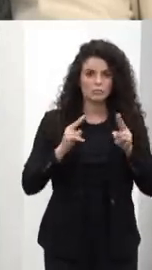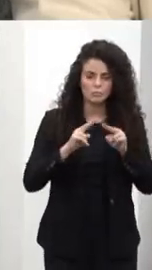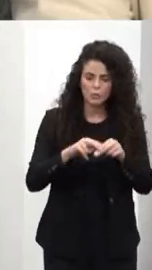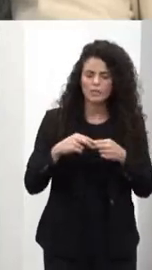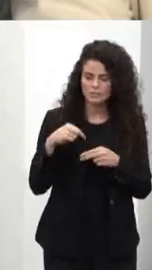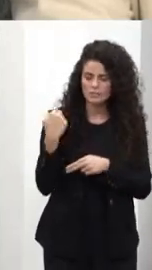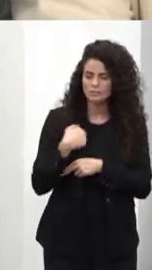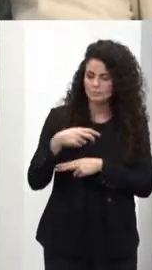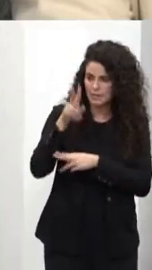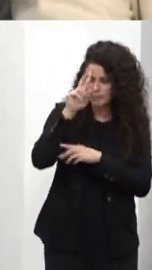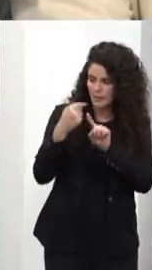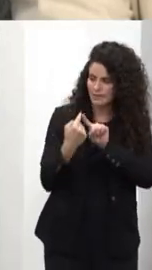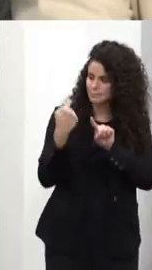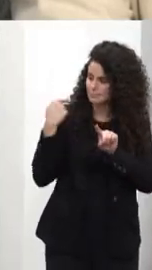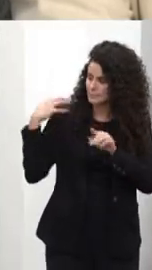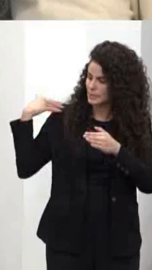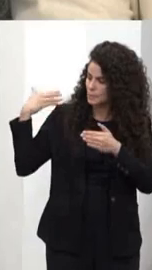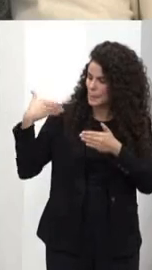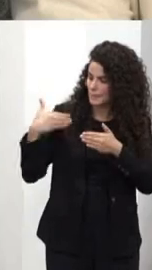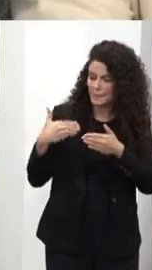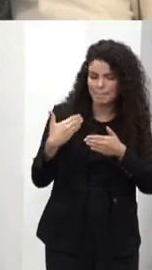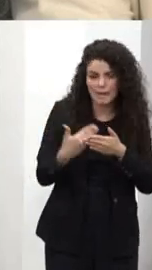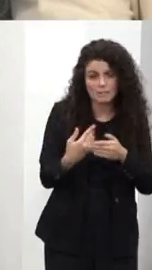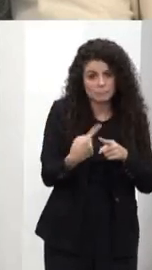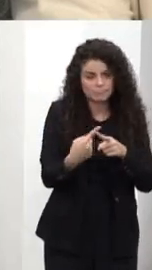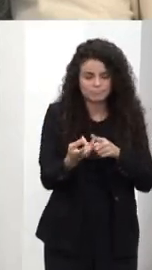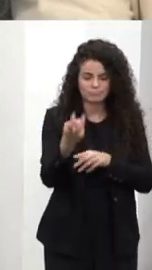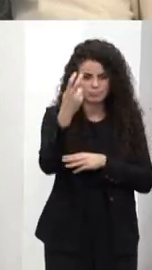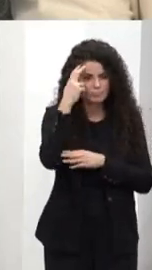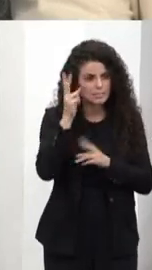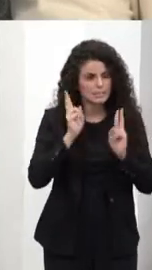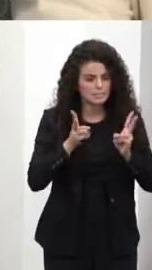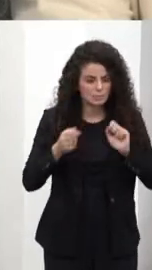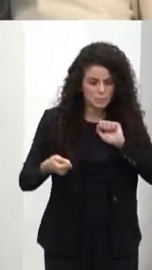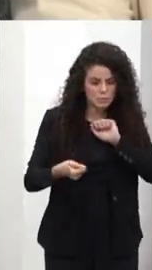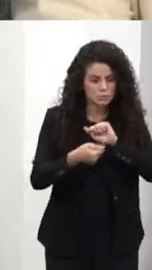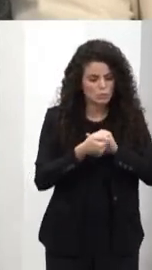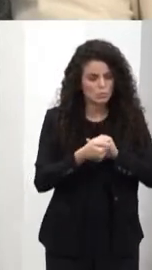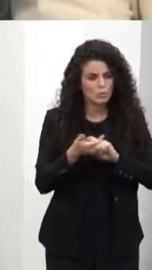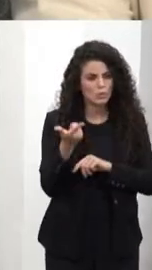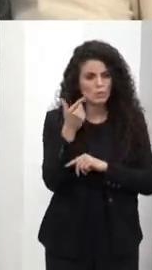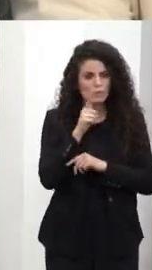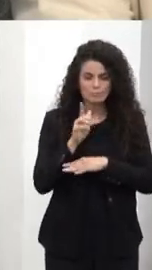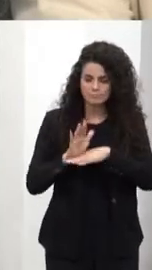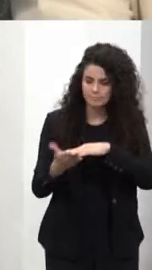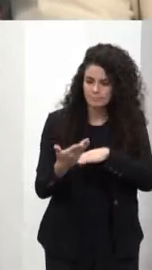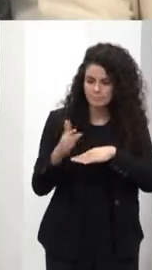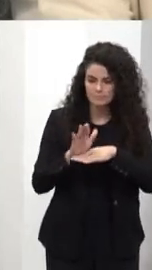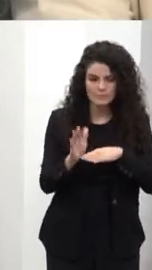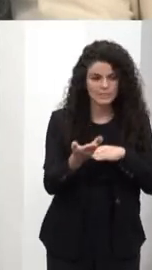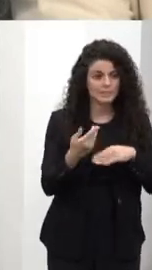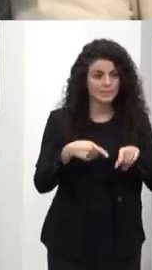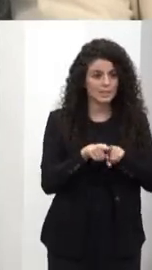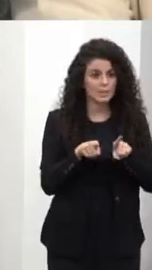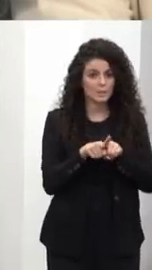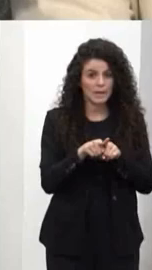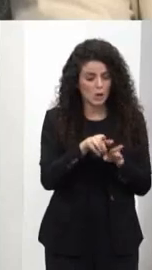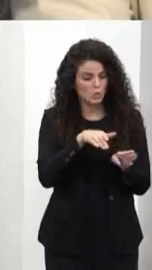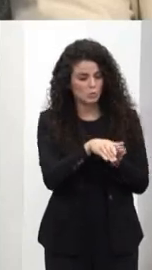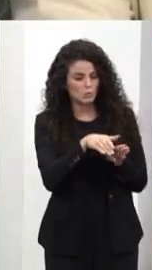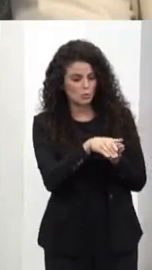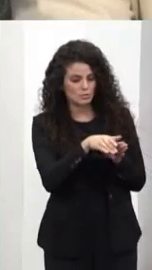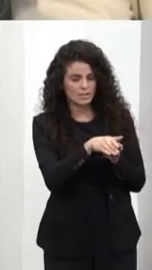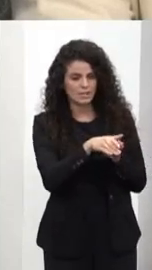o quanto a cultura sempre pegou junto né abraçou os conselheiros né do Conselho